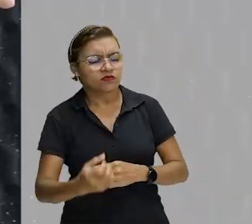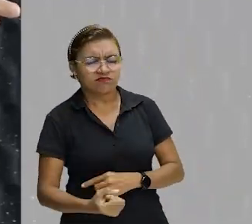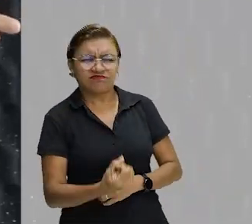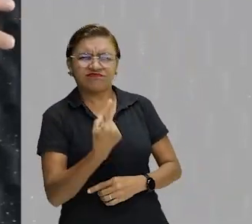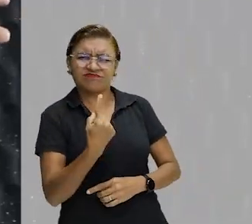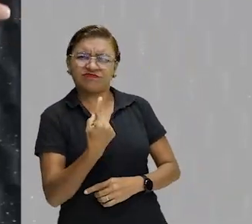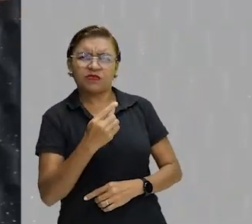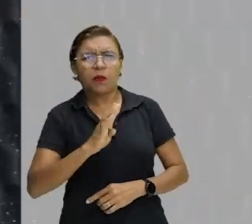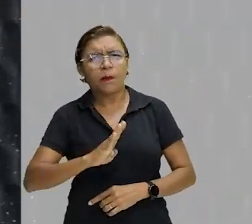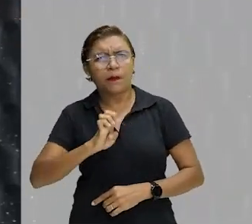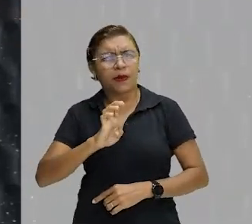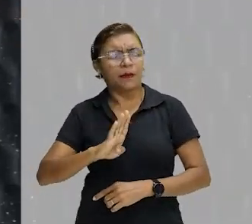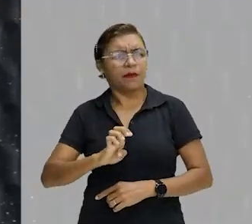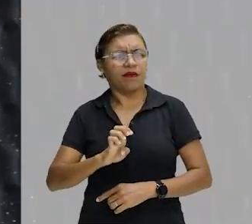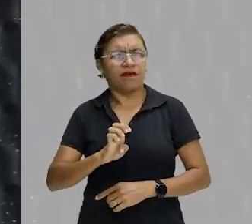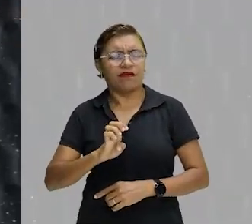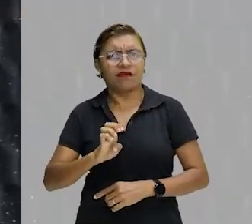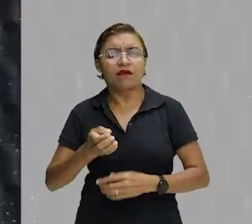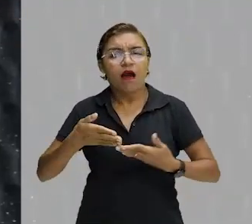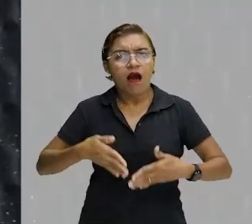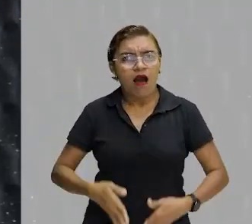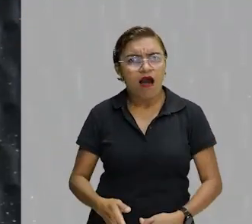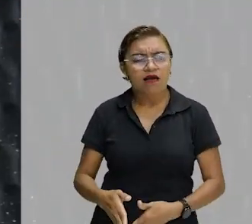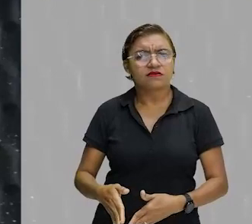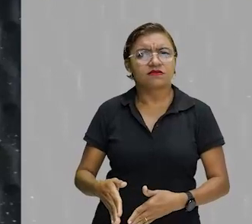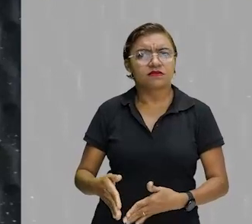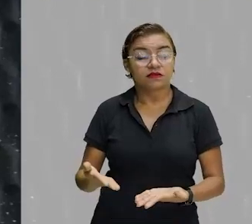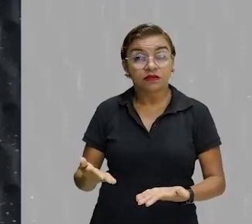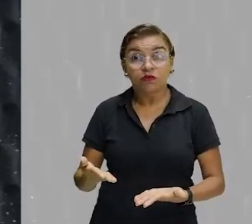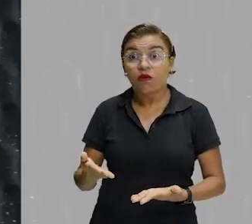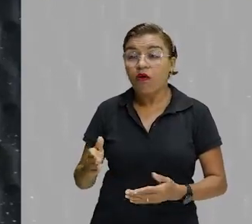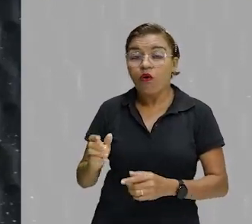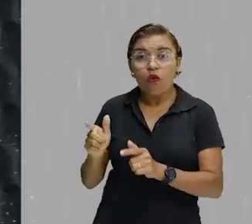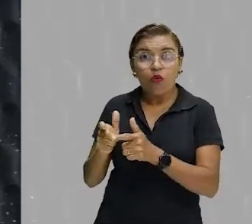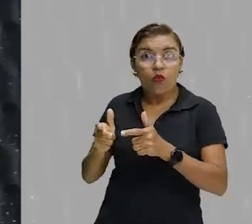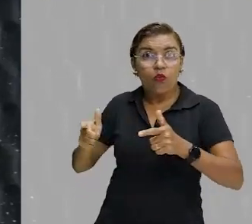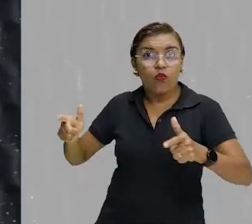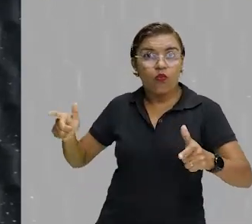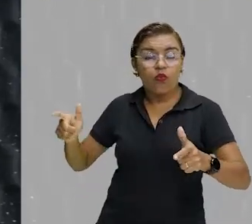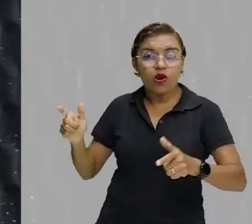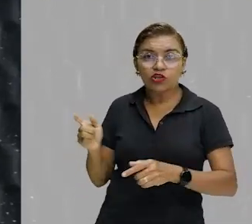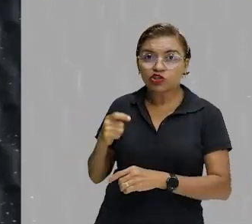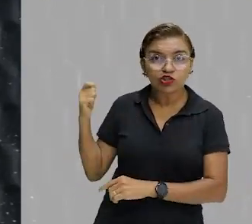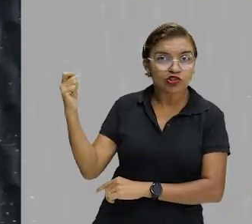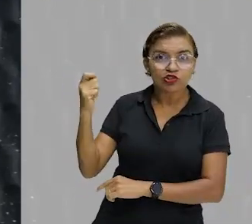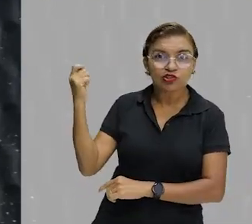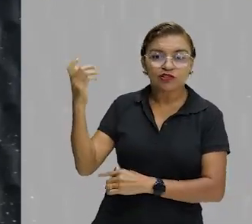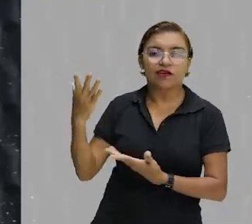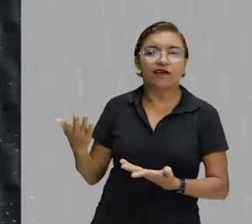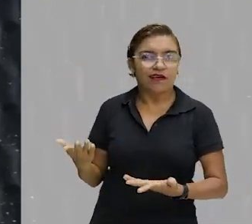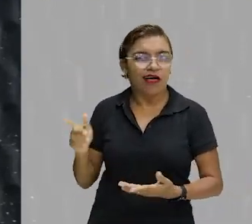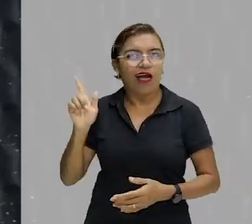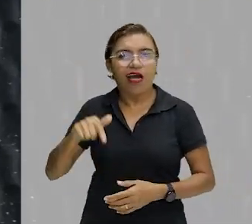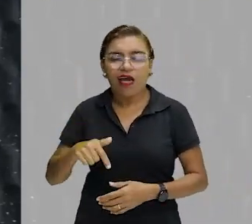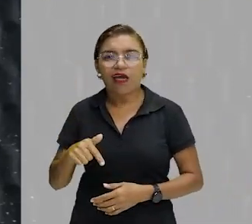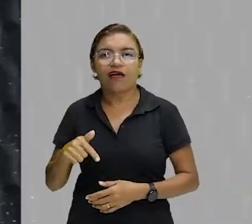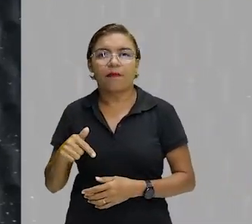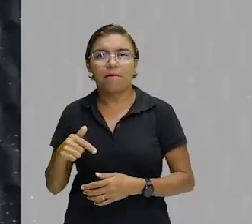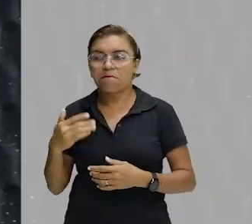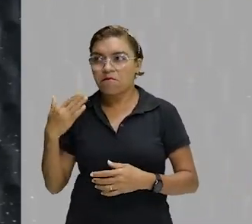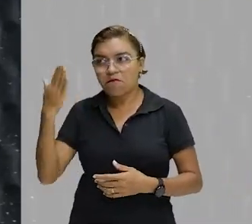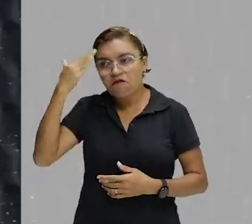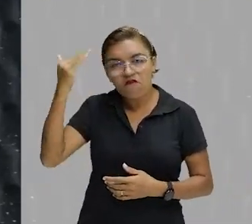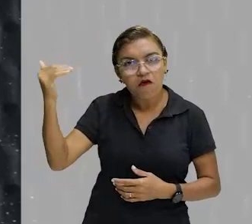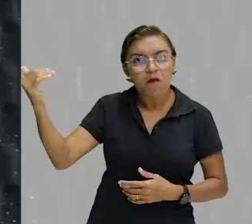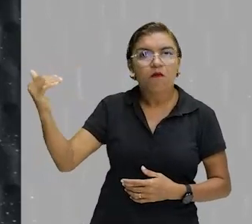bebê recém-nascido gigante. Né? Eu sei que está chamando a atenção, então pesquisem, porque a obra dele é fabulosa. E outra,